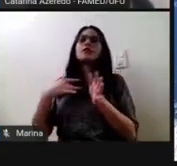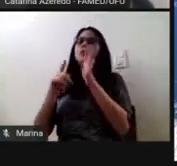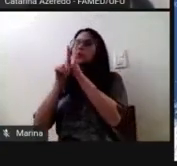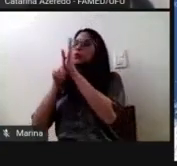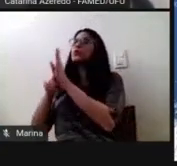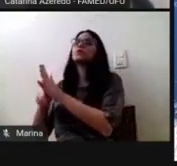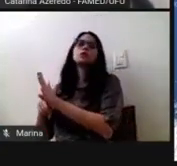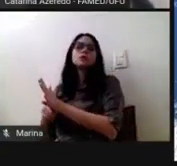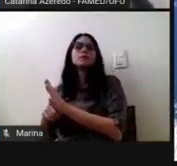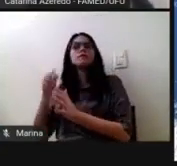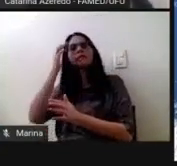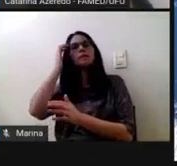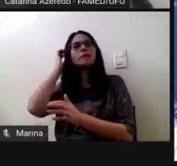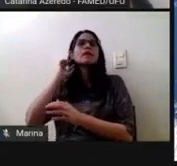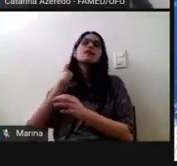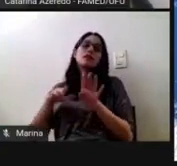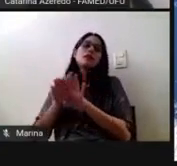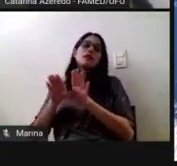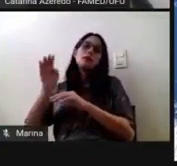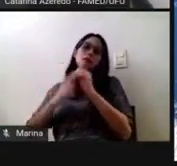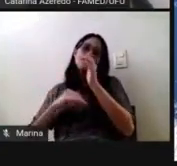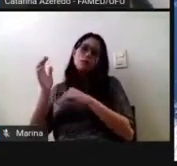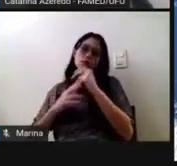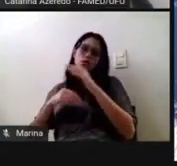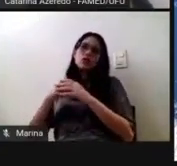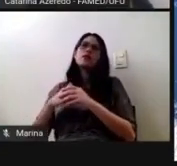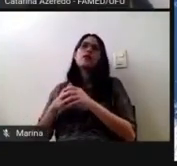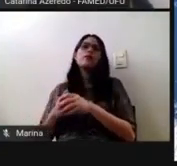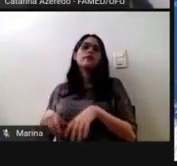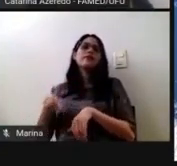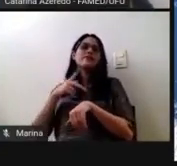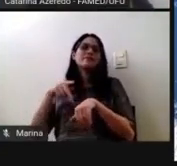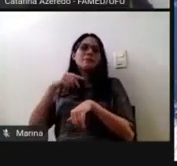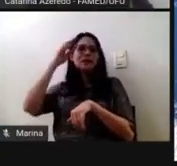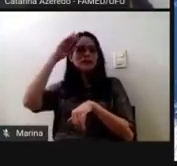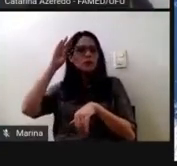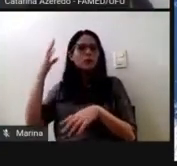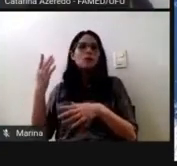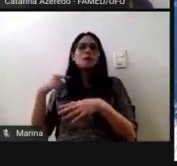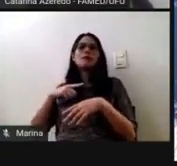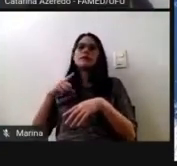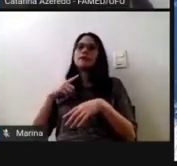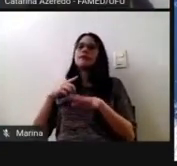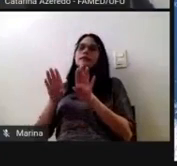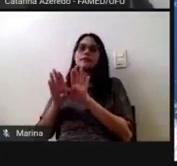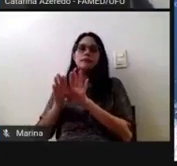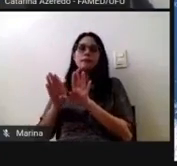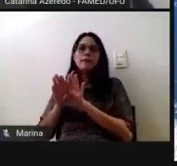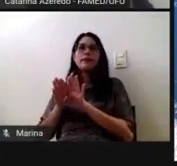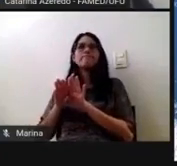reincorporação parcial de profissionais cubanos, né, uma tentativa de reestruturar o projeto Mais Médicos no Brasil, que também é um